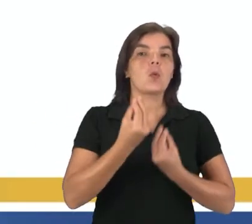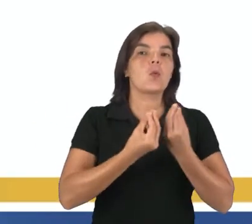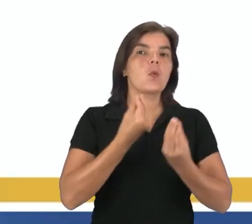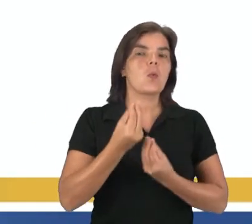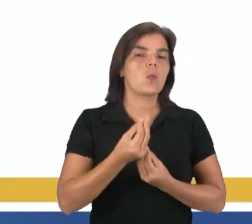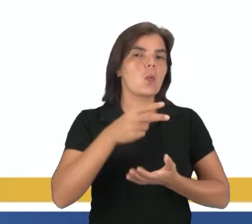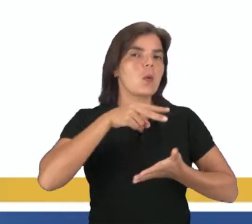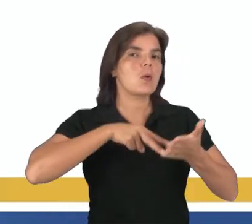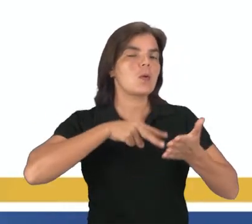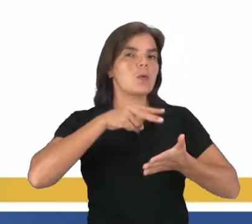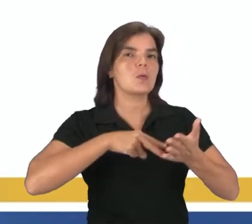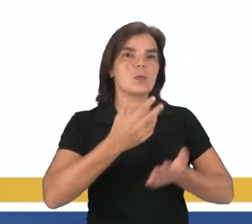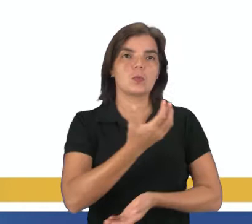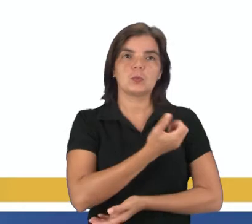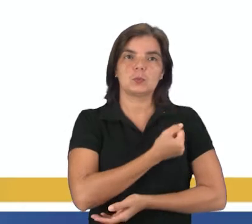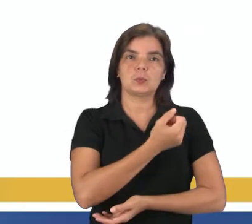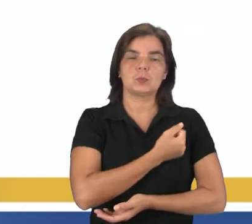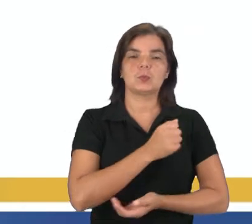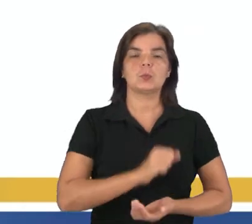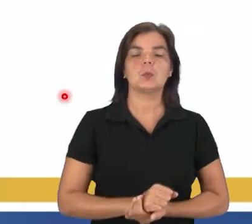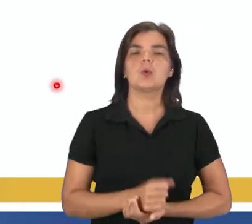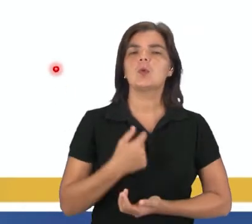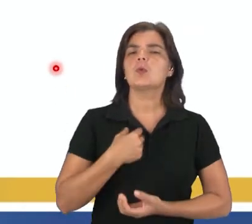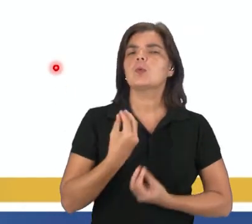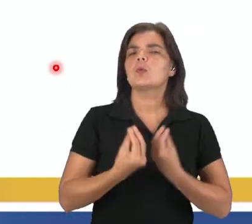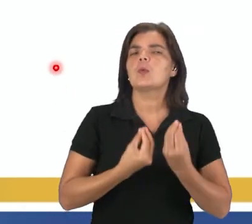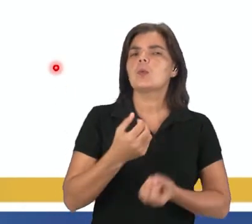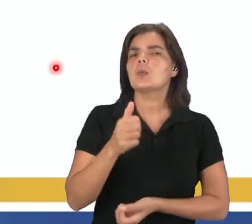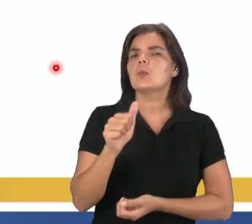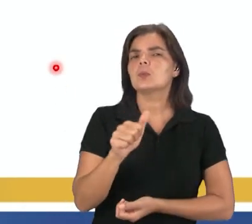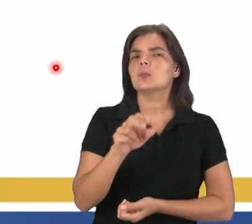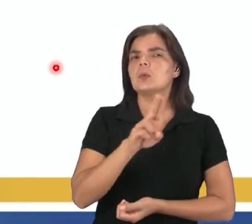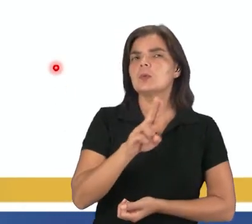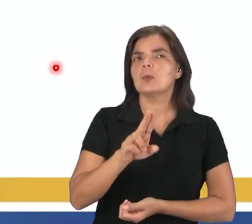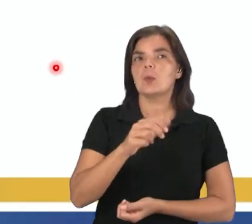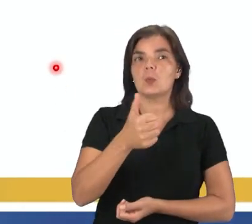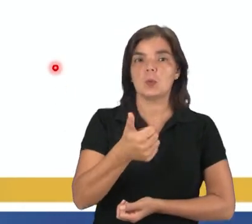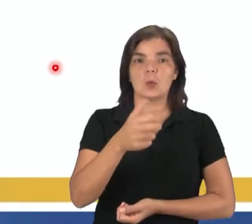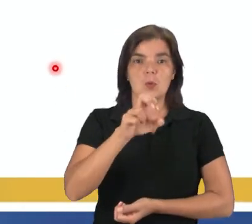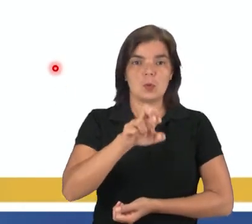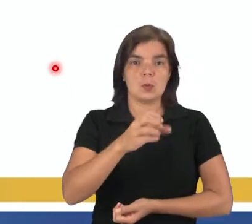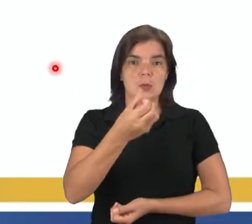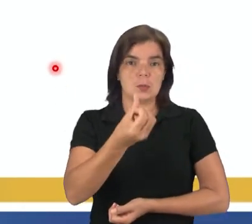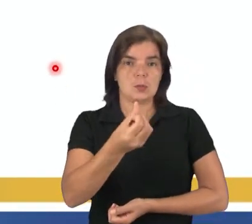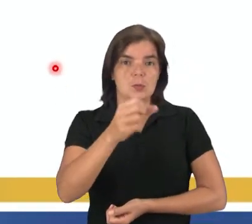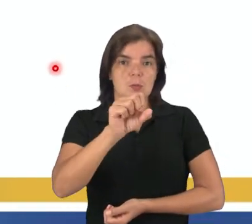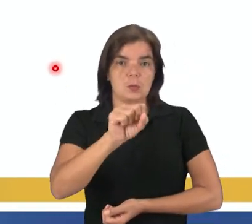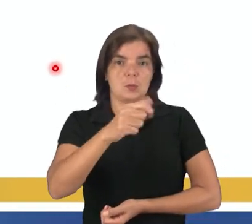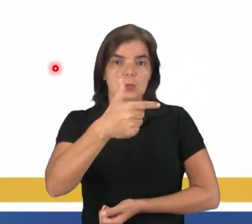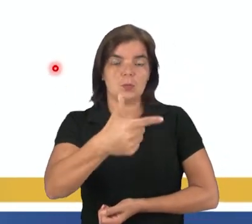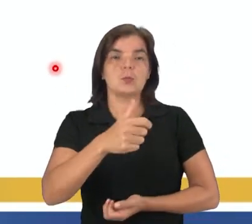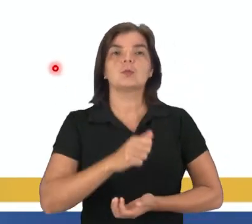como nós lemos esses números. Como que nós lemos esse primeiro número? Isso mesmo,